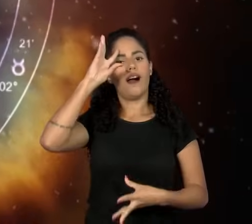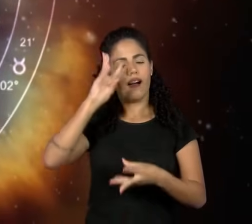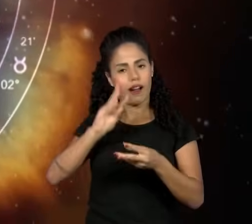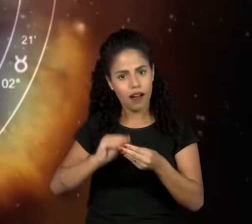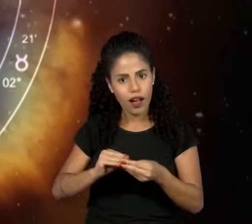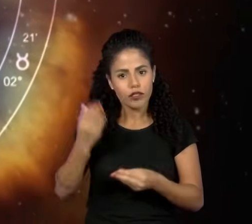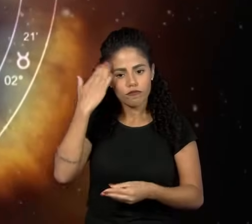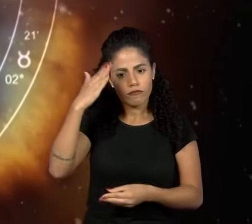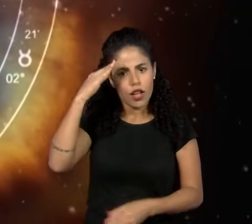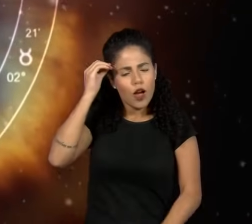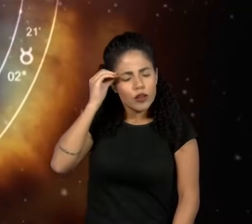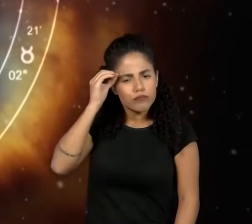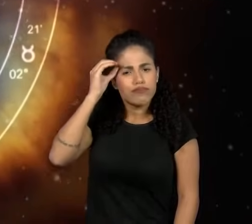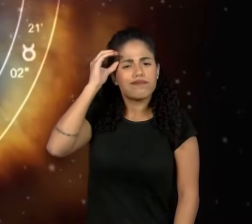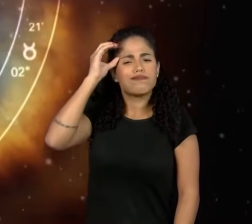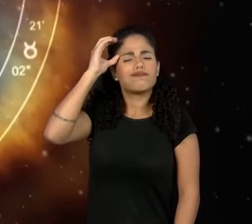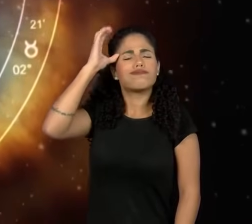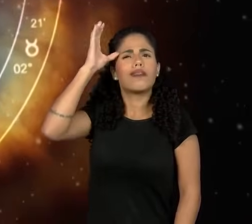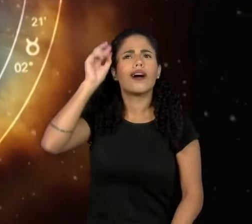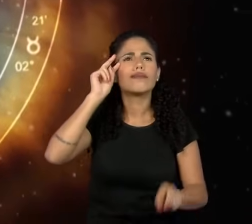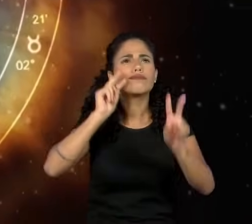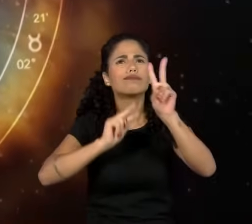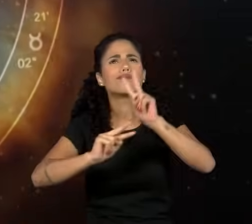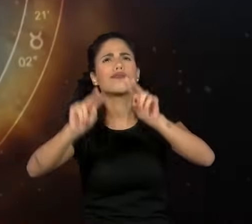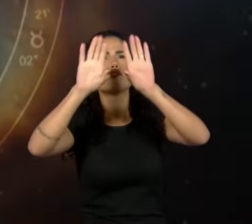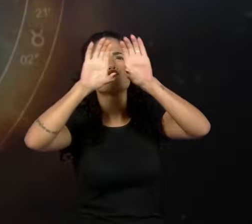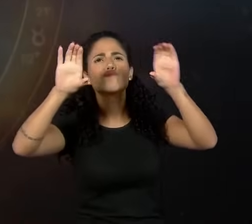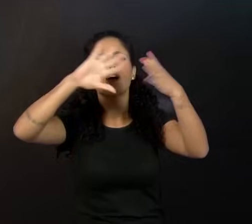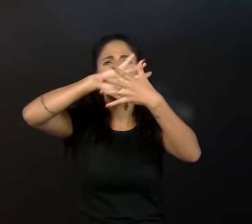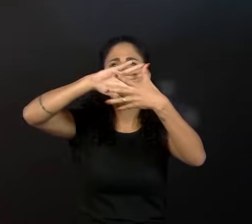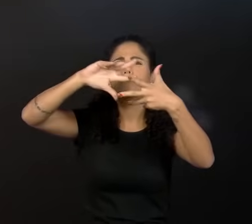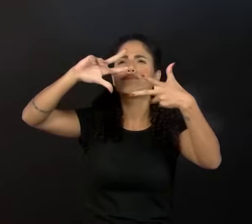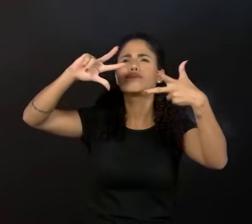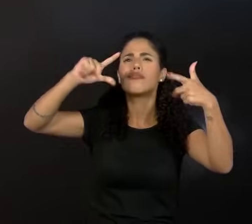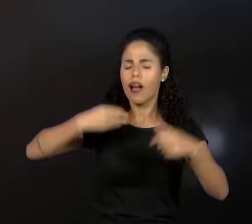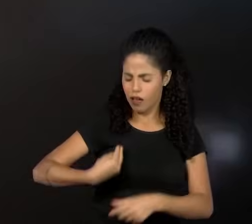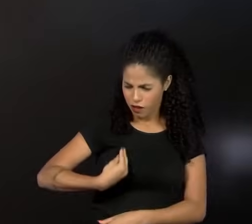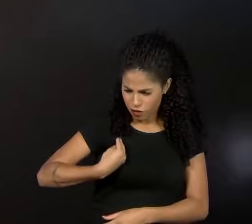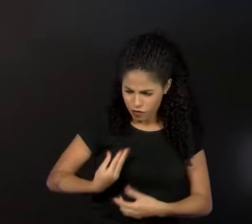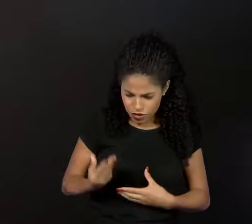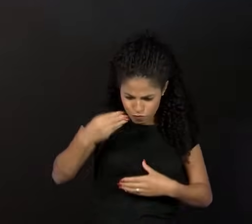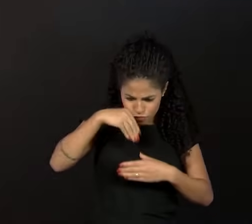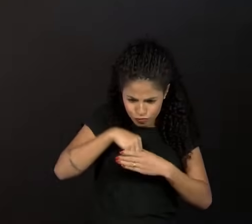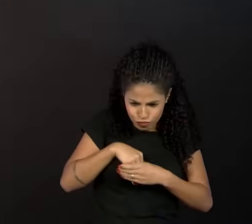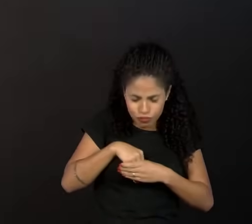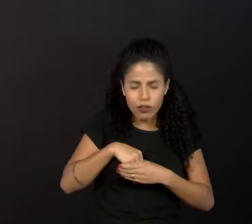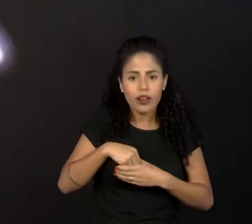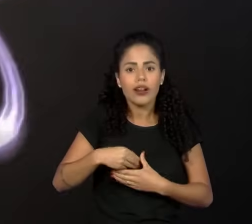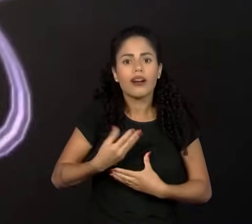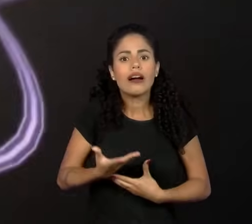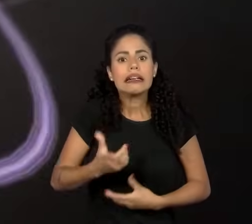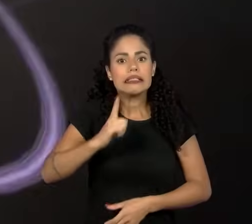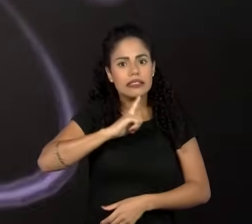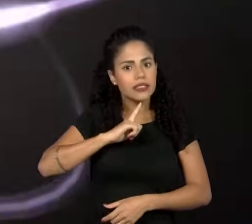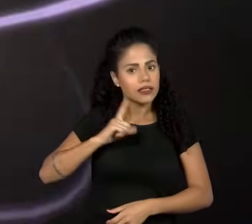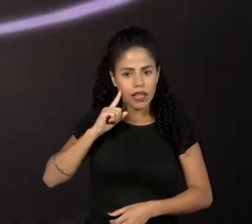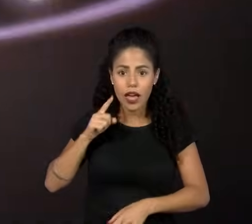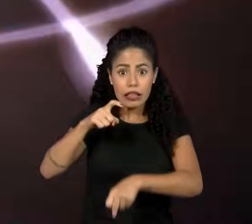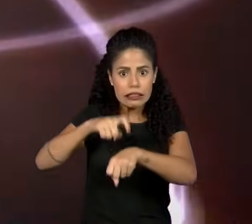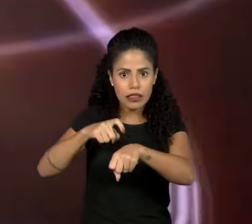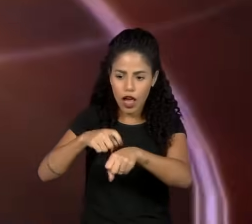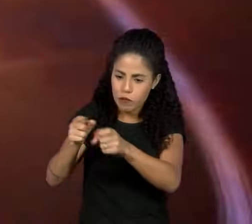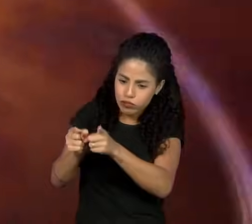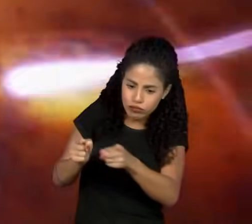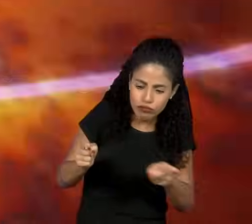essa inteligência quando ele começa a olhar para o céu e entender que a vida existe dentro de um ciclo. E existe um tempo para todas as coisas. Aí começa a